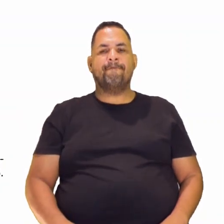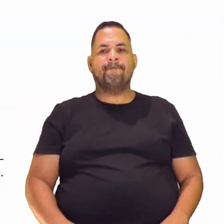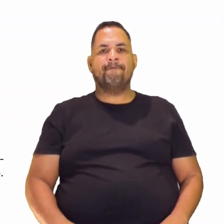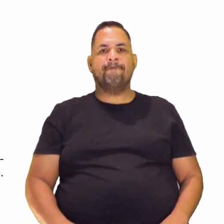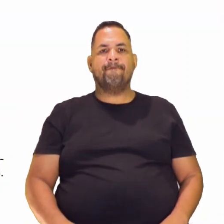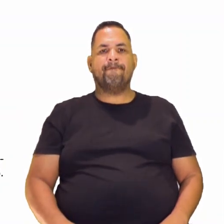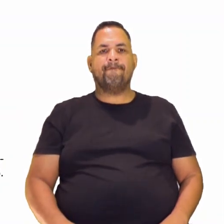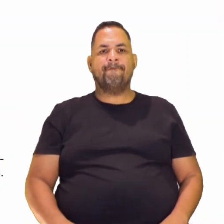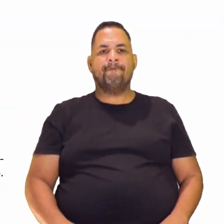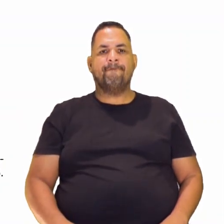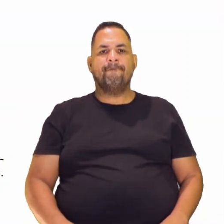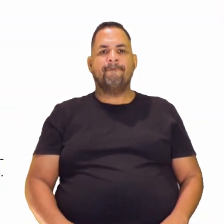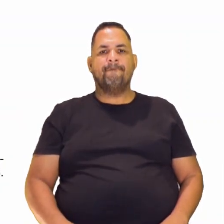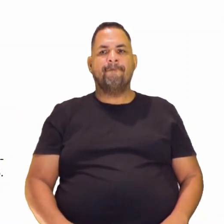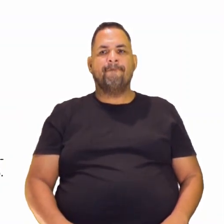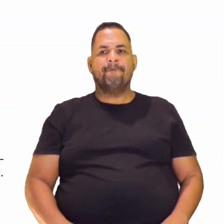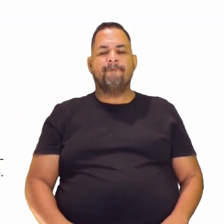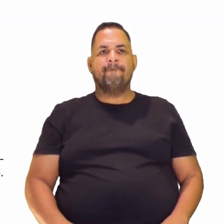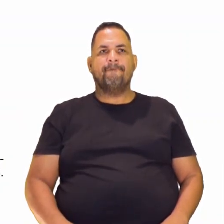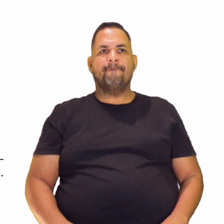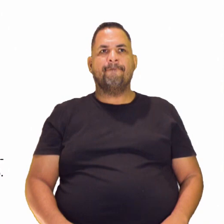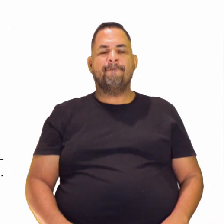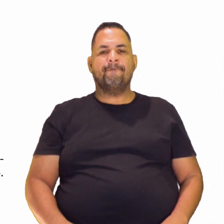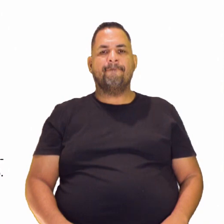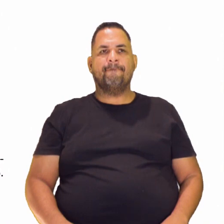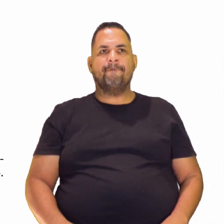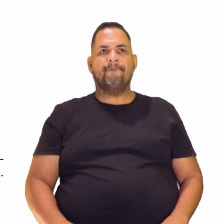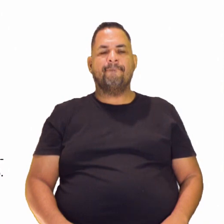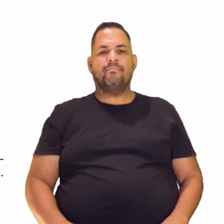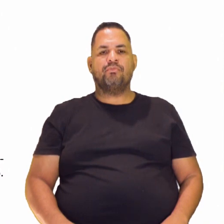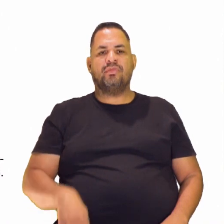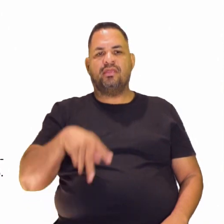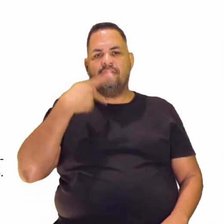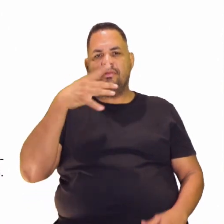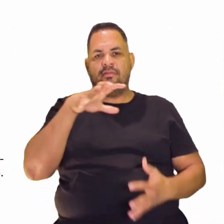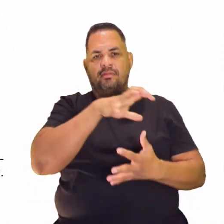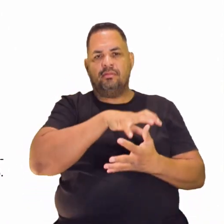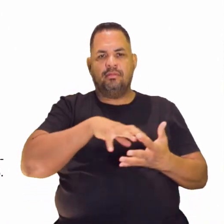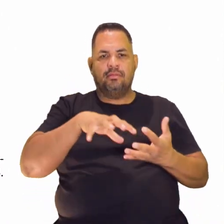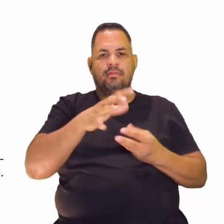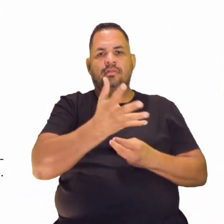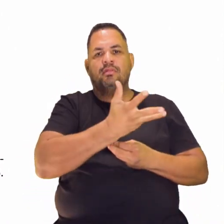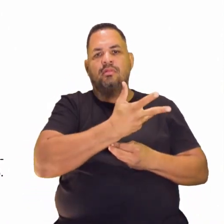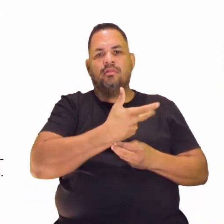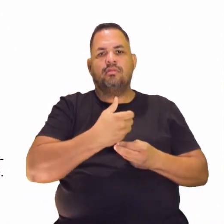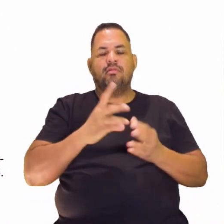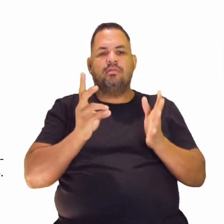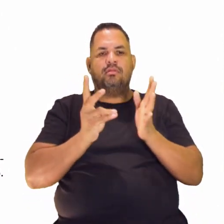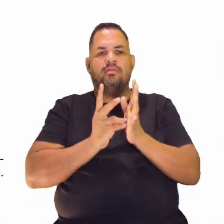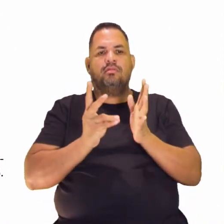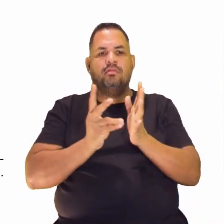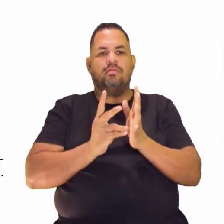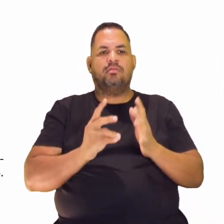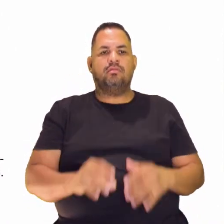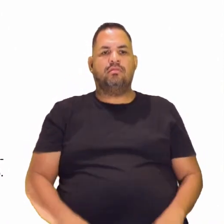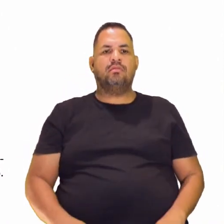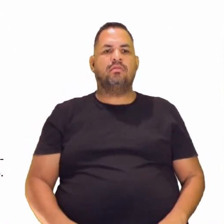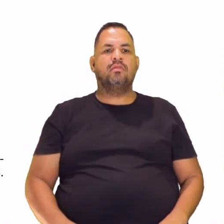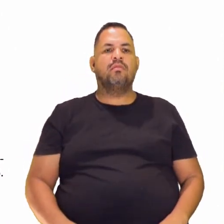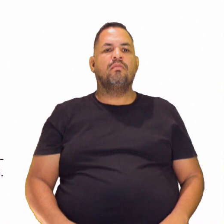Então vamos seguir aqui. Ainda falando sobre as manifestações artísticas